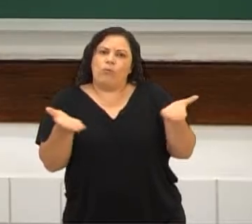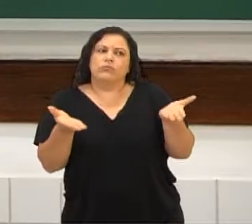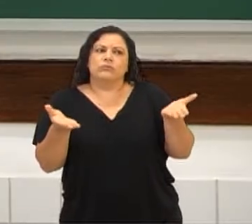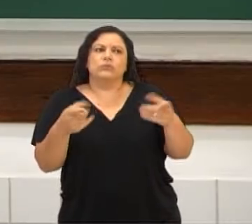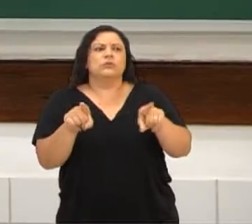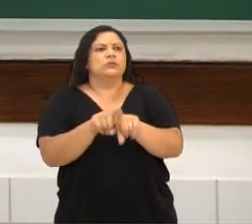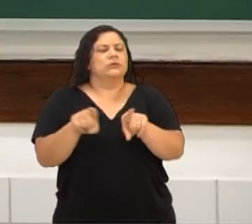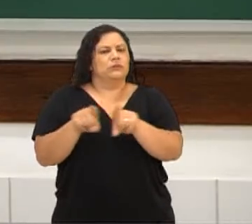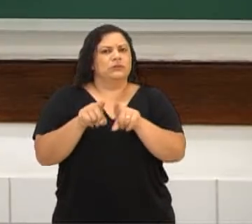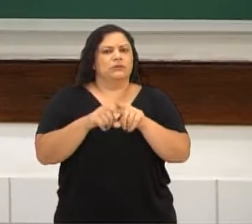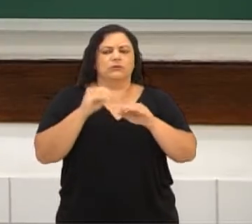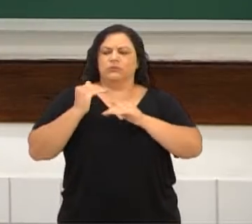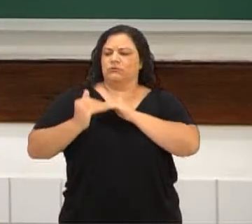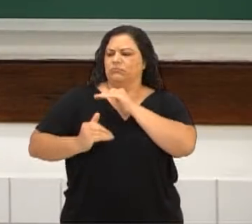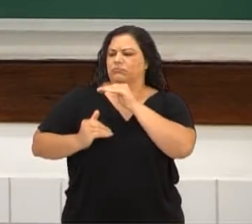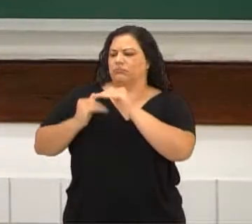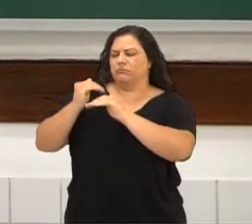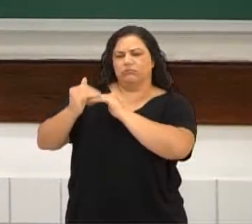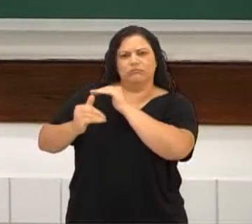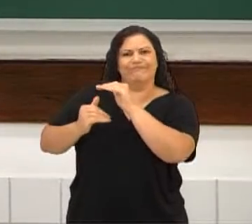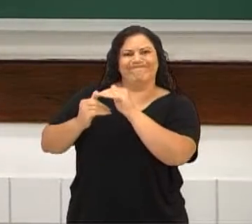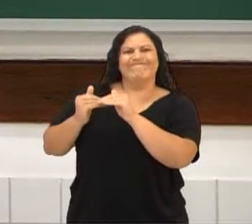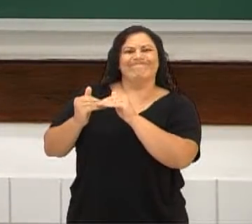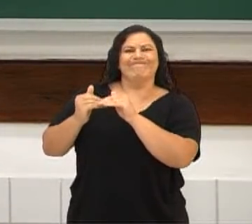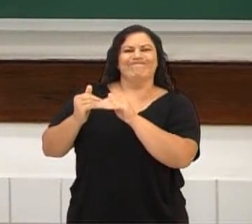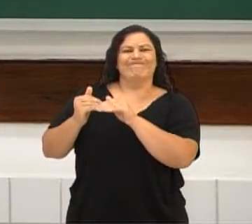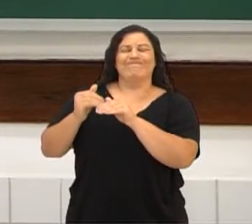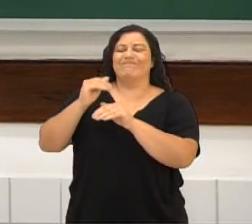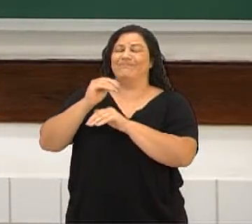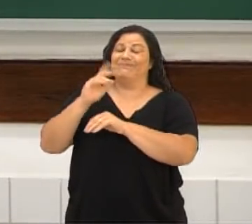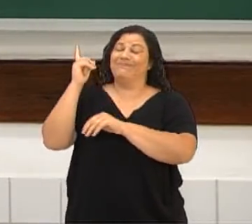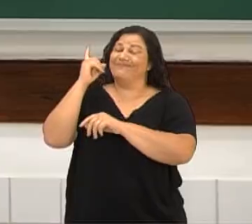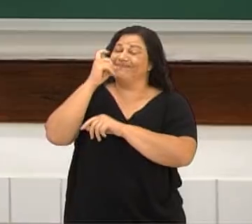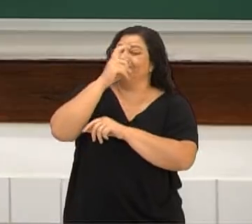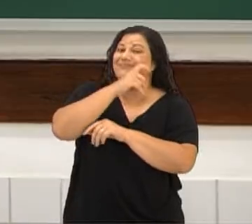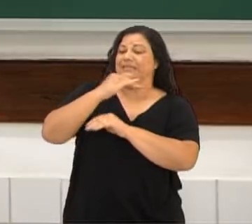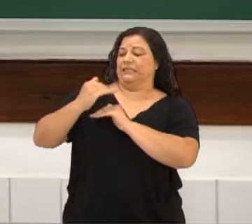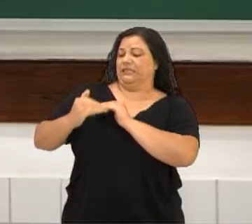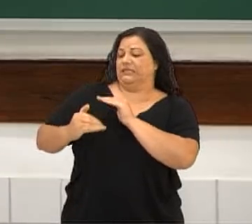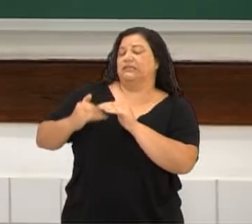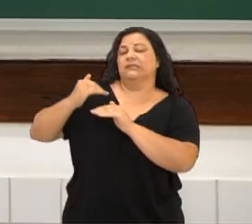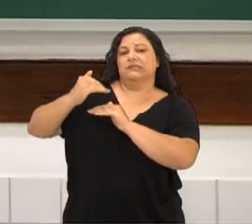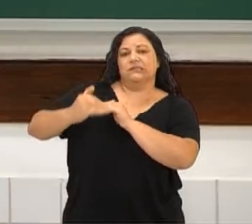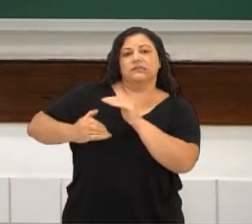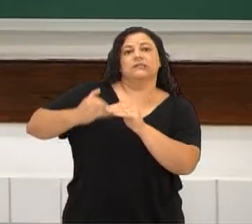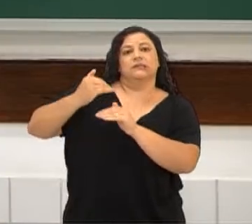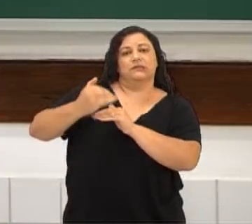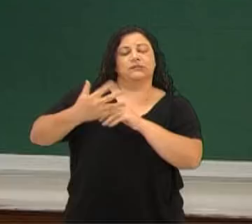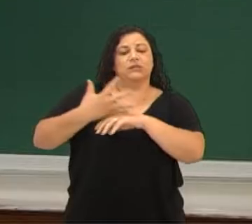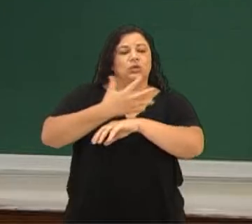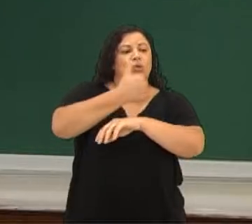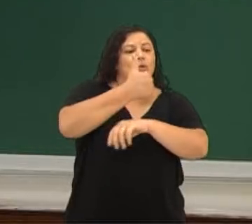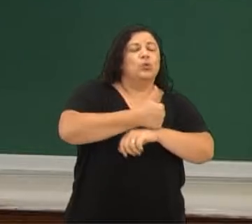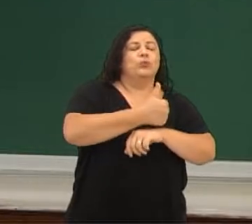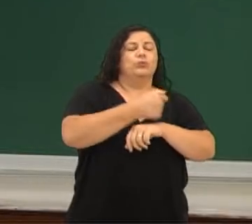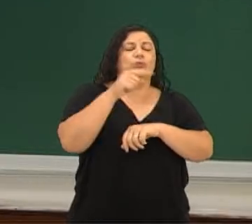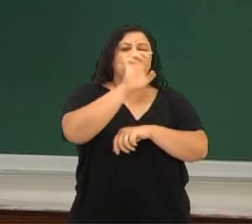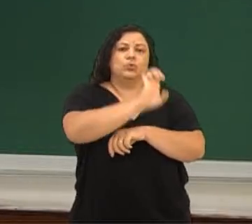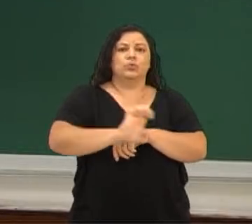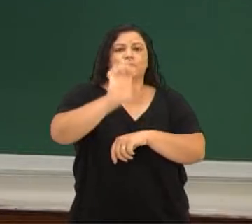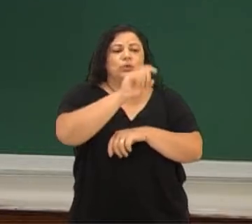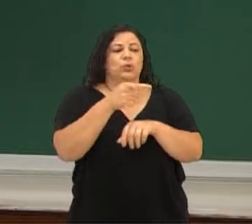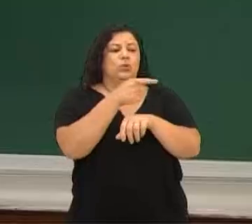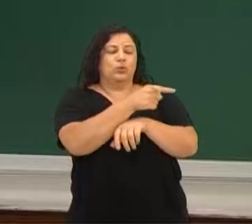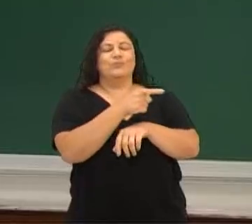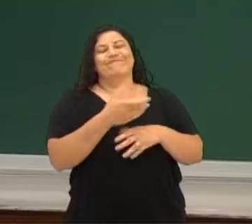com um crescimento econômico tardio, com dificuldades de crescimento. Então o domínio europeu foi uma das questões. Aqui